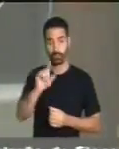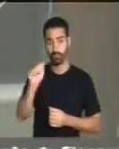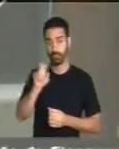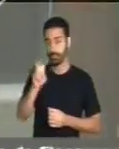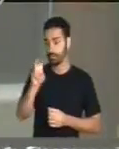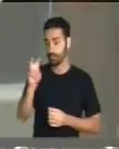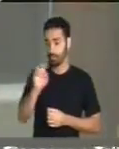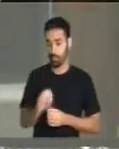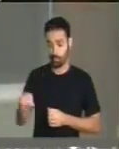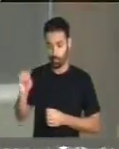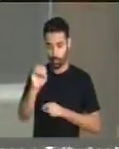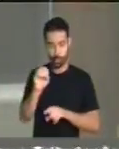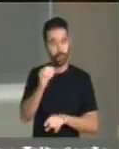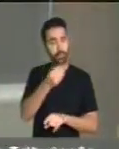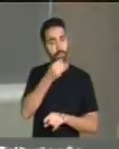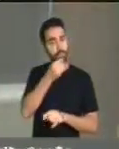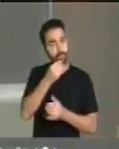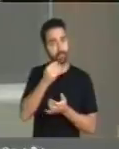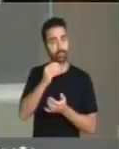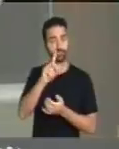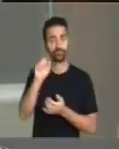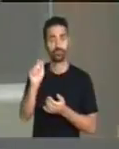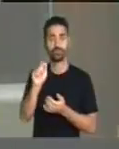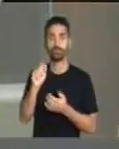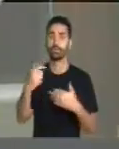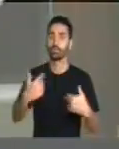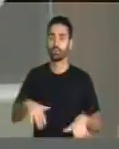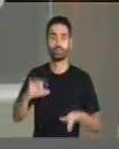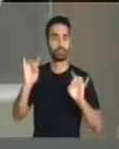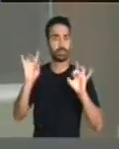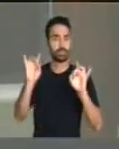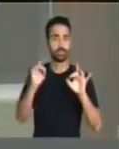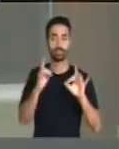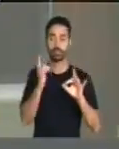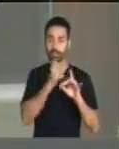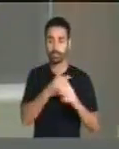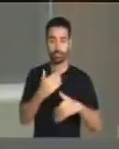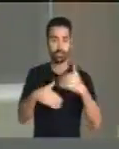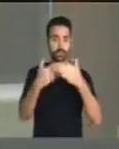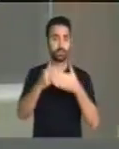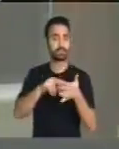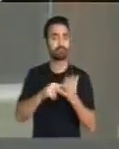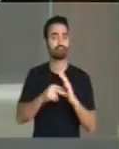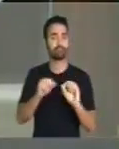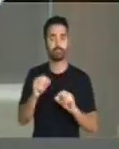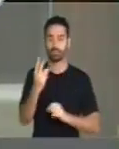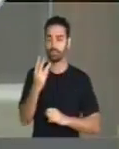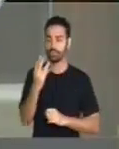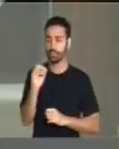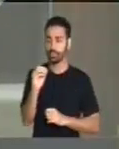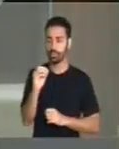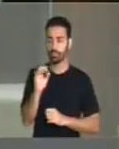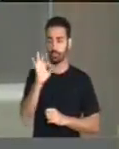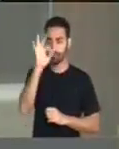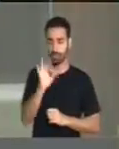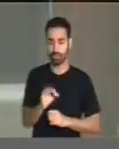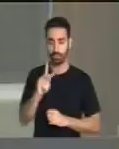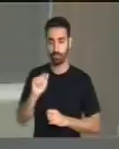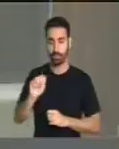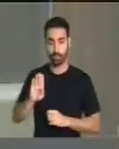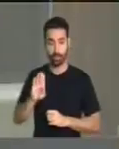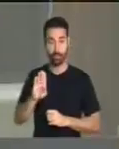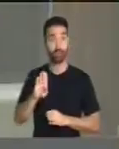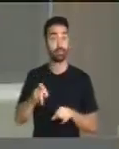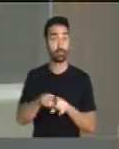outubro deveria ser lembrado por números robustos de crescimento desses negócios que representam cerca de 30% do PIB brasileiro e mais